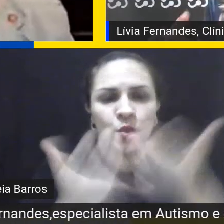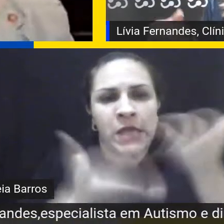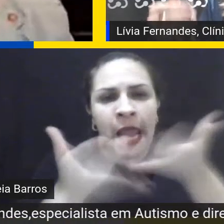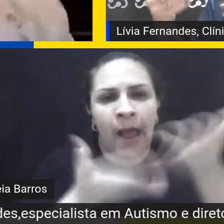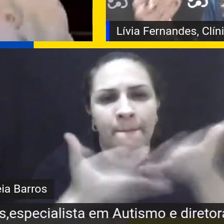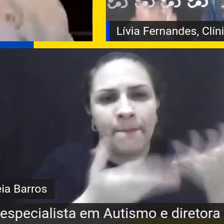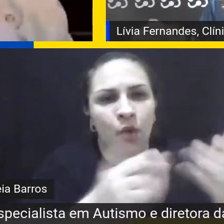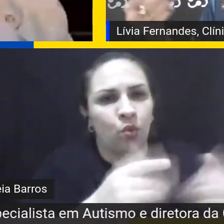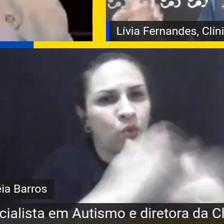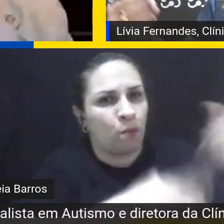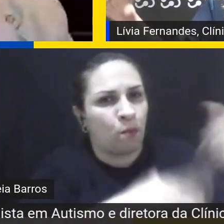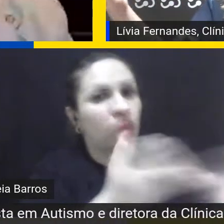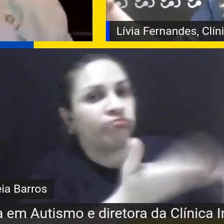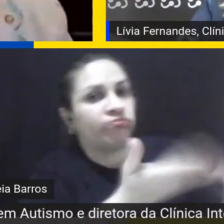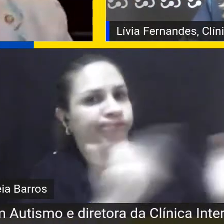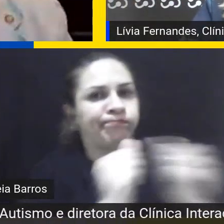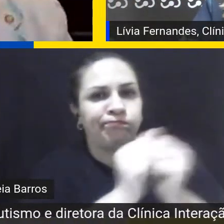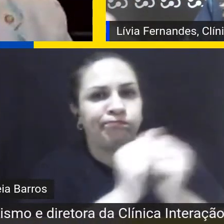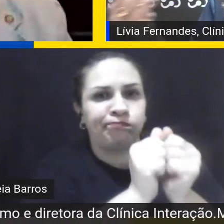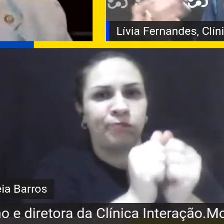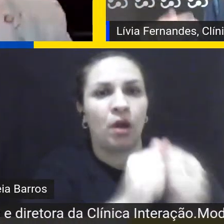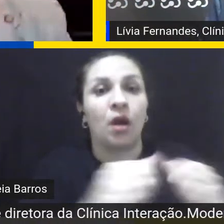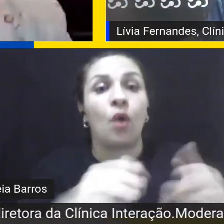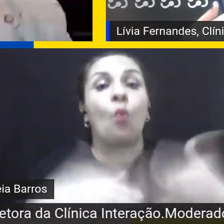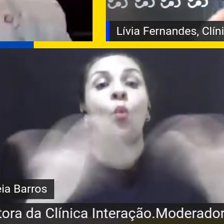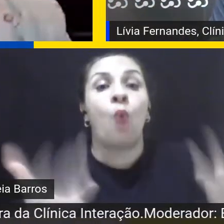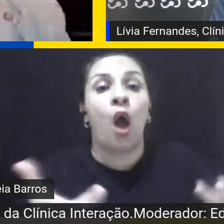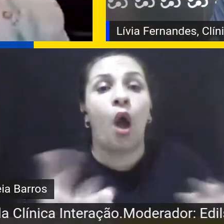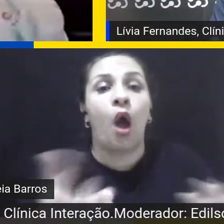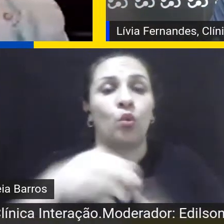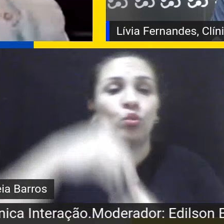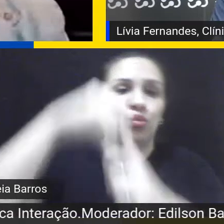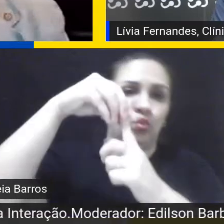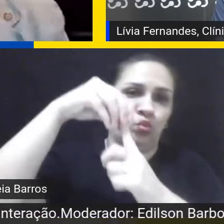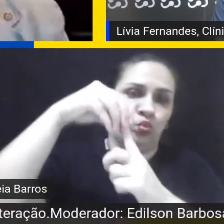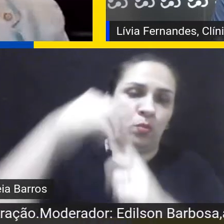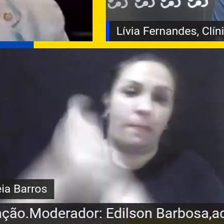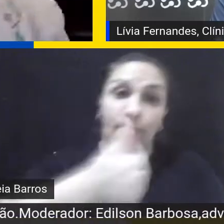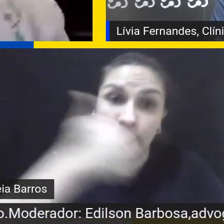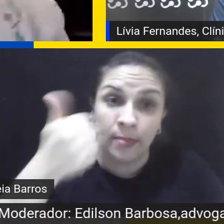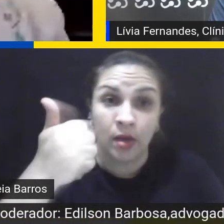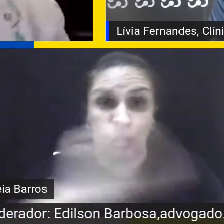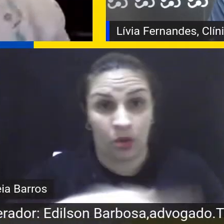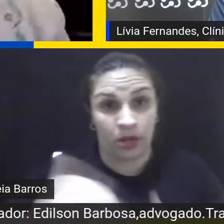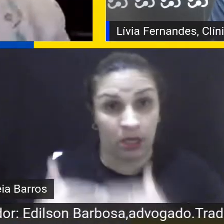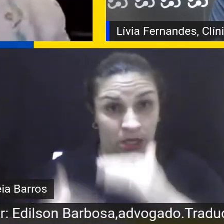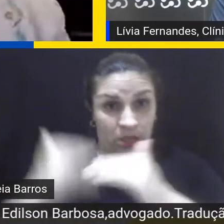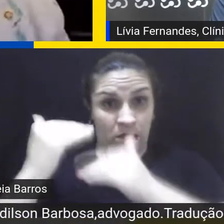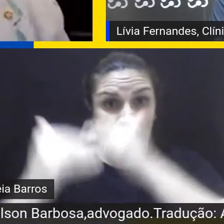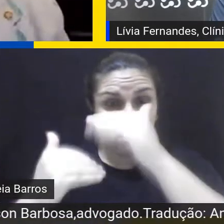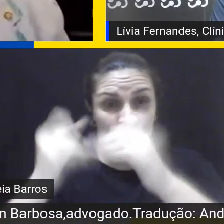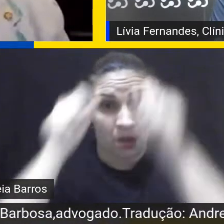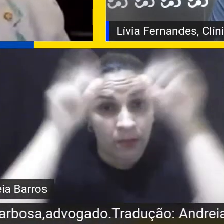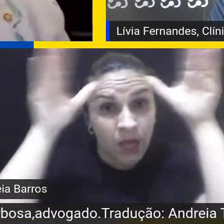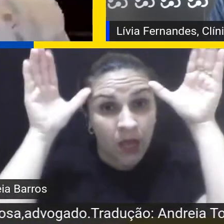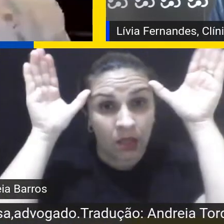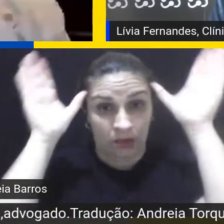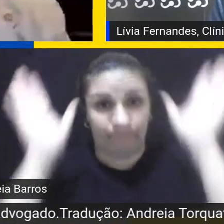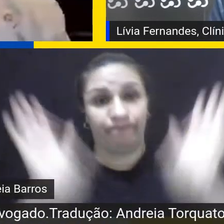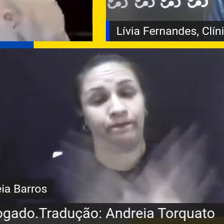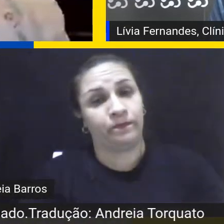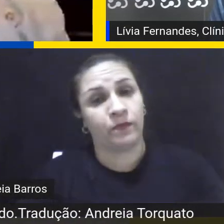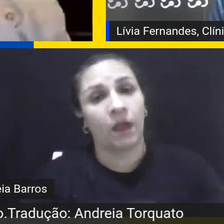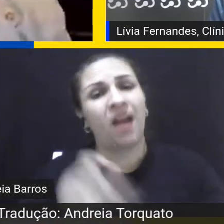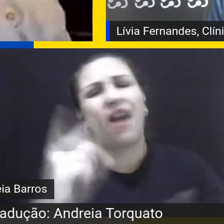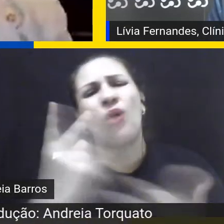em cima de que metodologia a criança vai ter o aprendizado. Porque o que acontece?